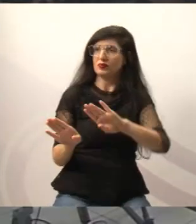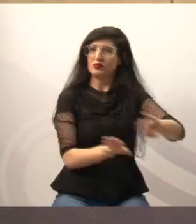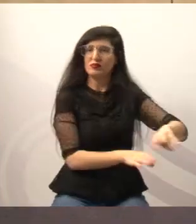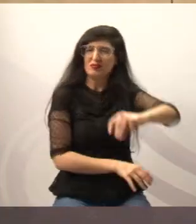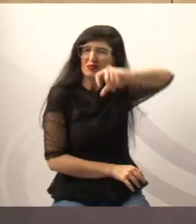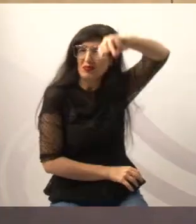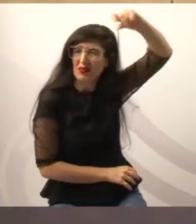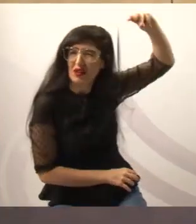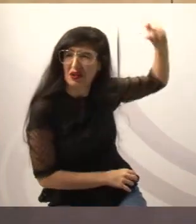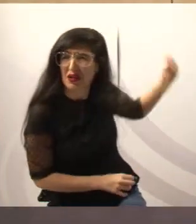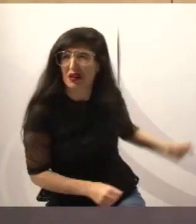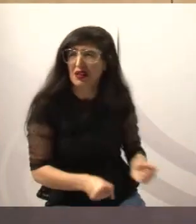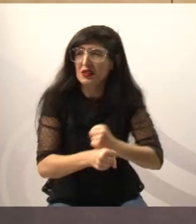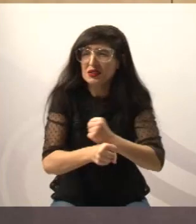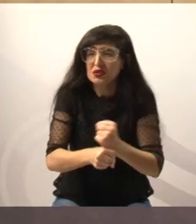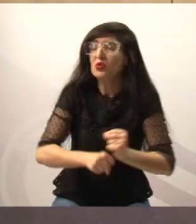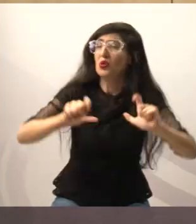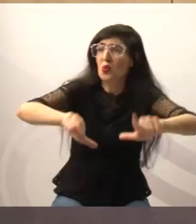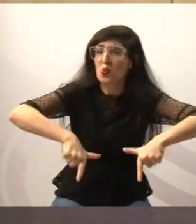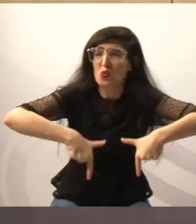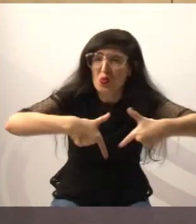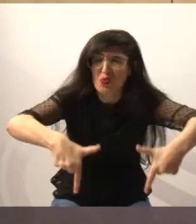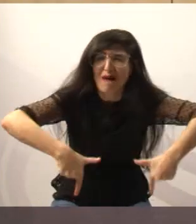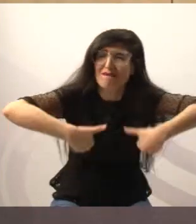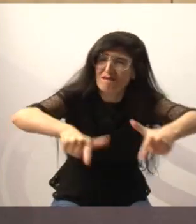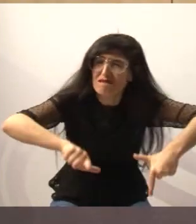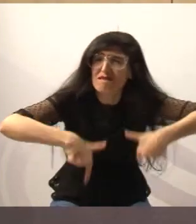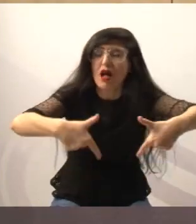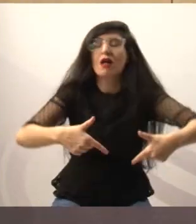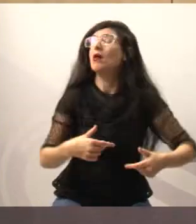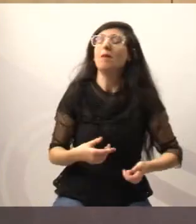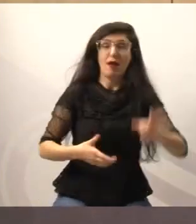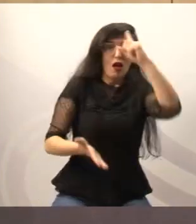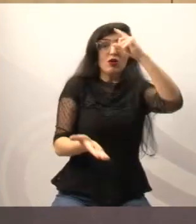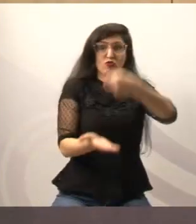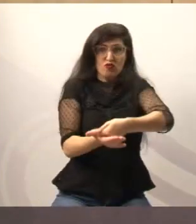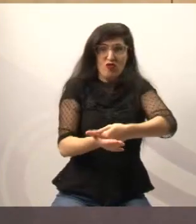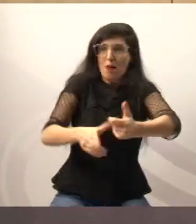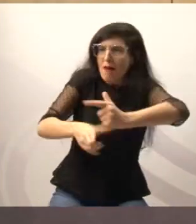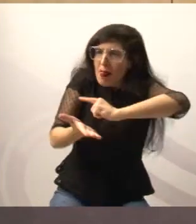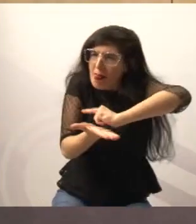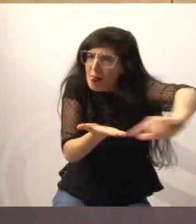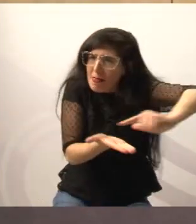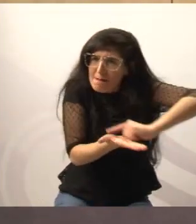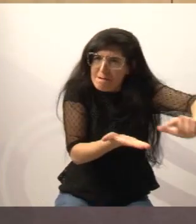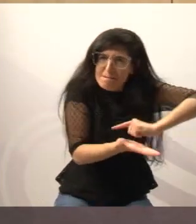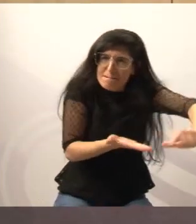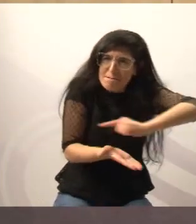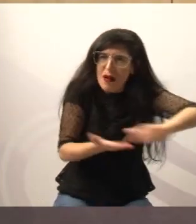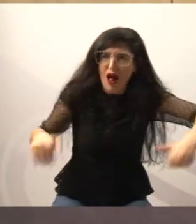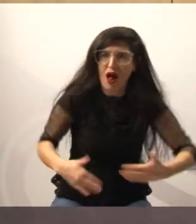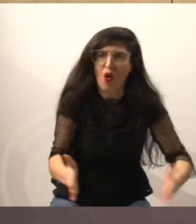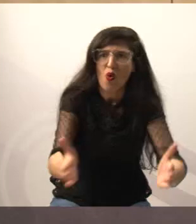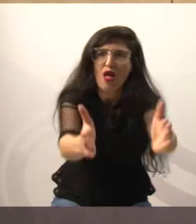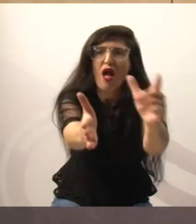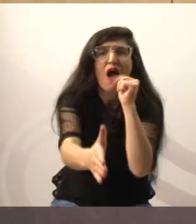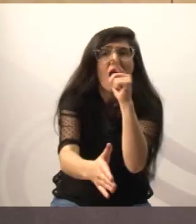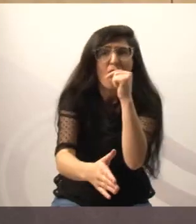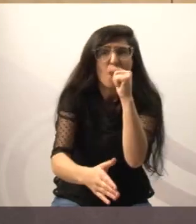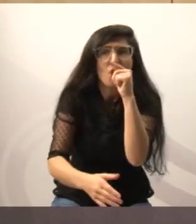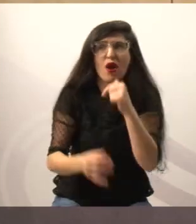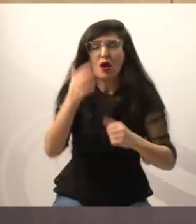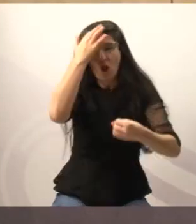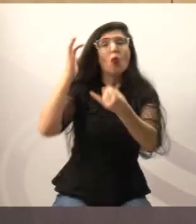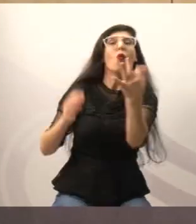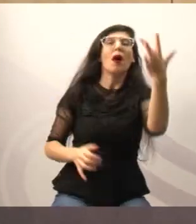que aconteça algo naquele local, seja feita a limpeza. Quantas pessoas não ficaram